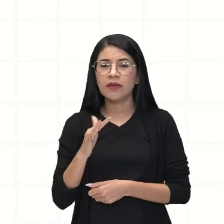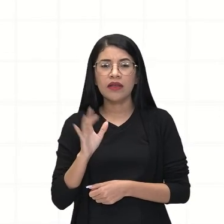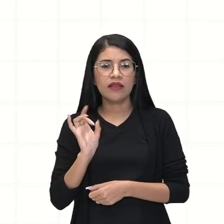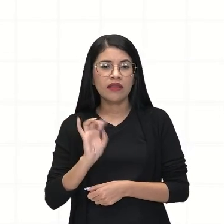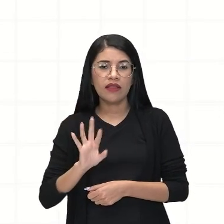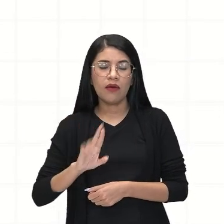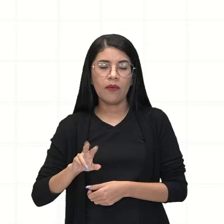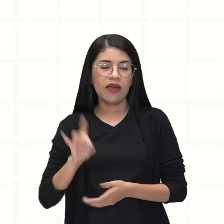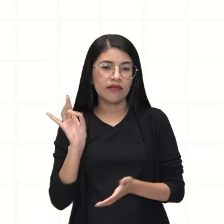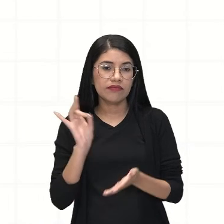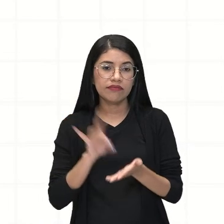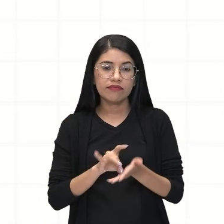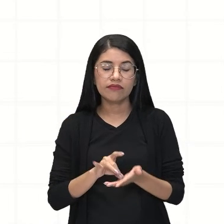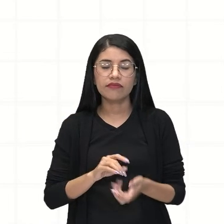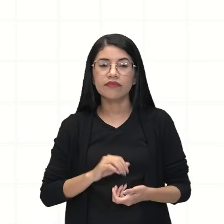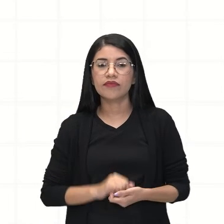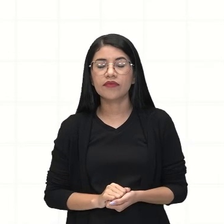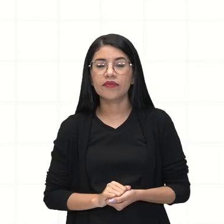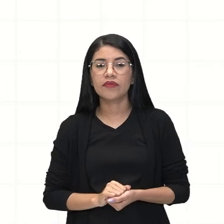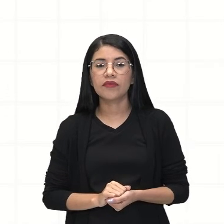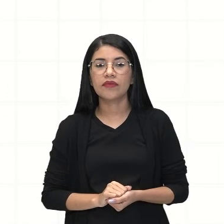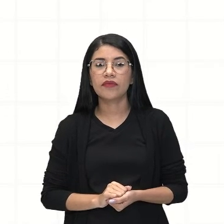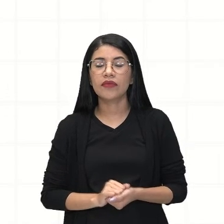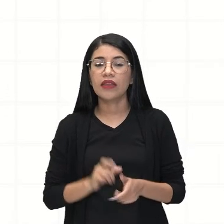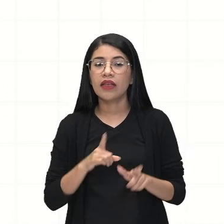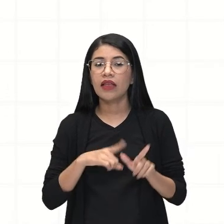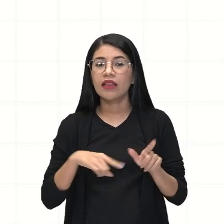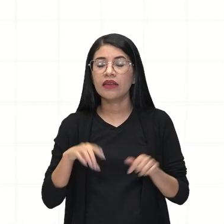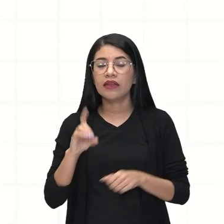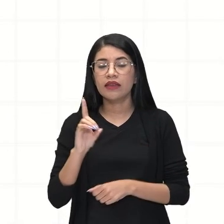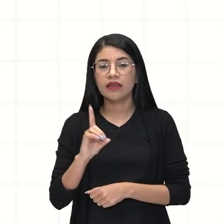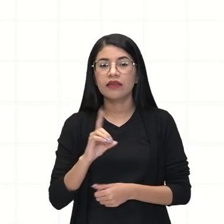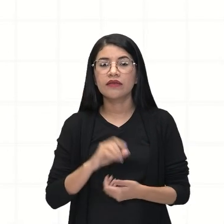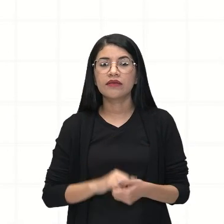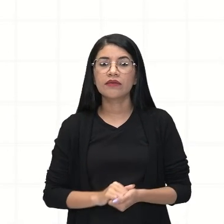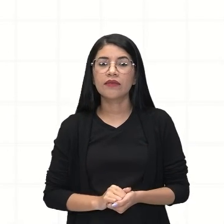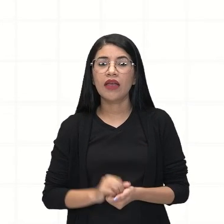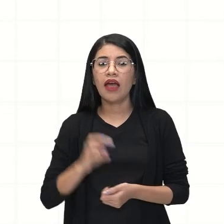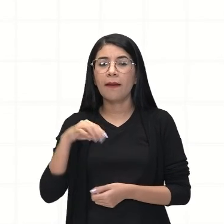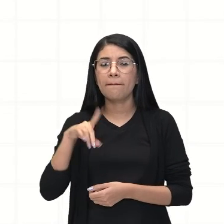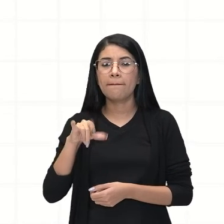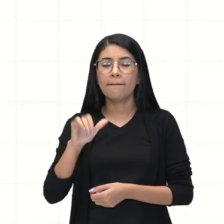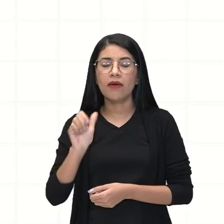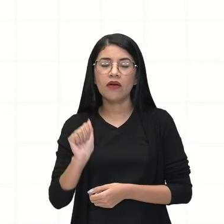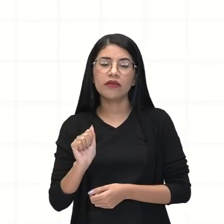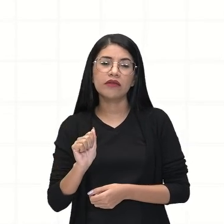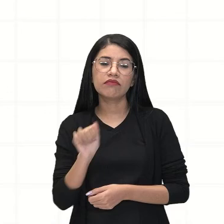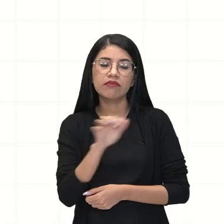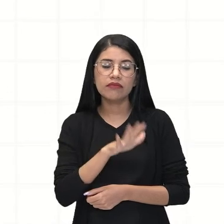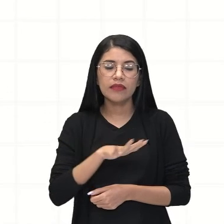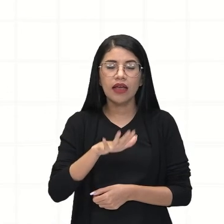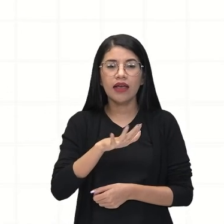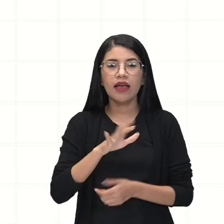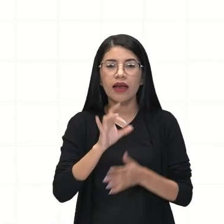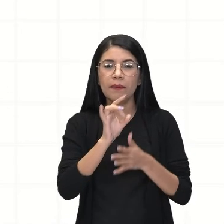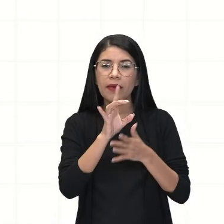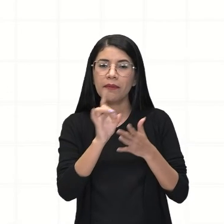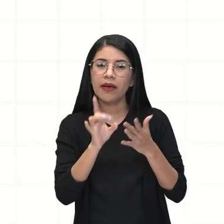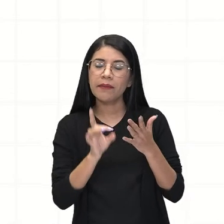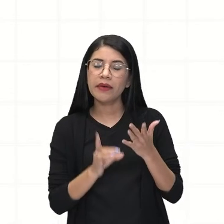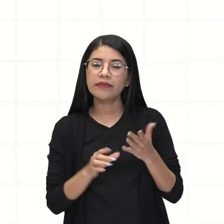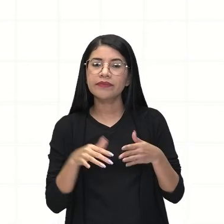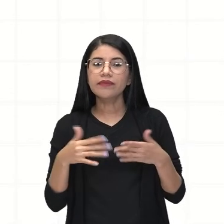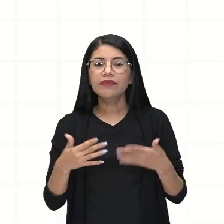exato. Na letra D, pergunta, qual a moda das áreas? Se a gente olhar aqui no gráfico,